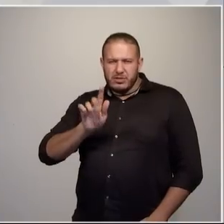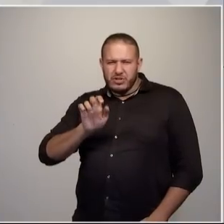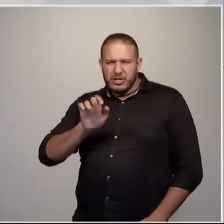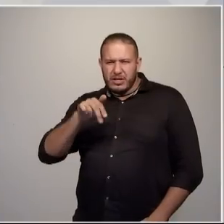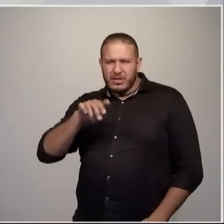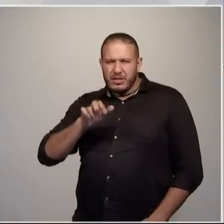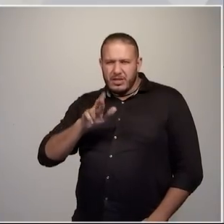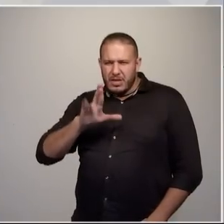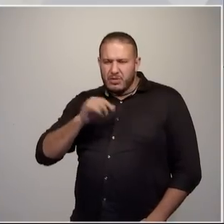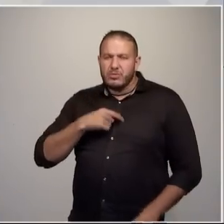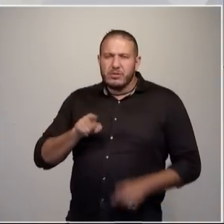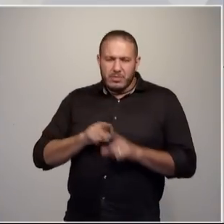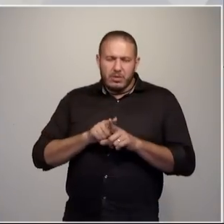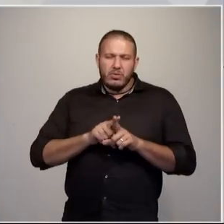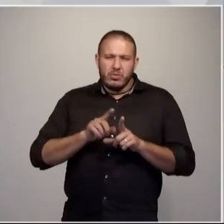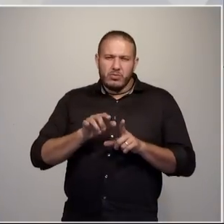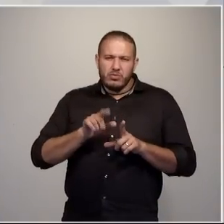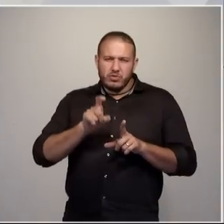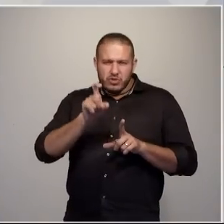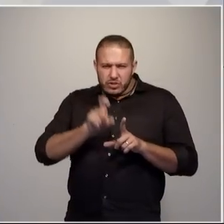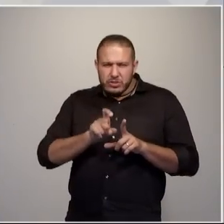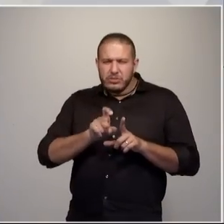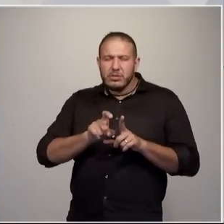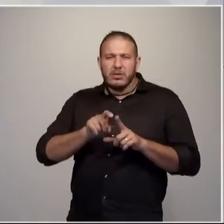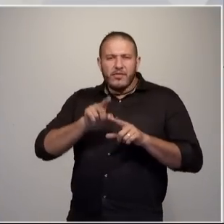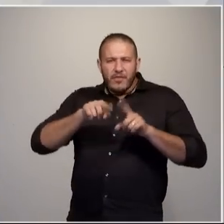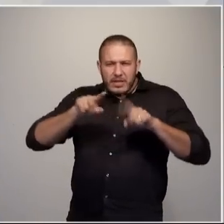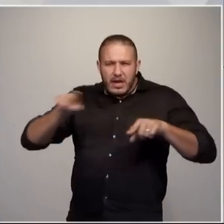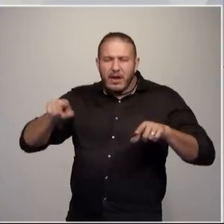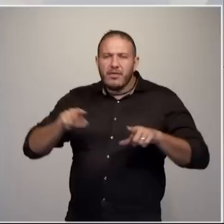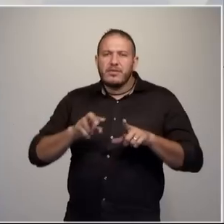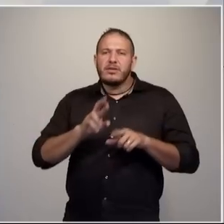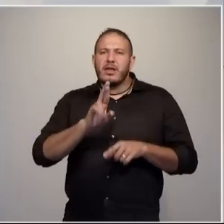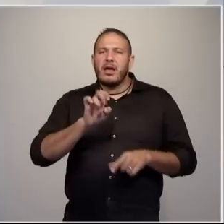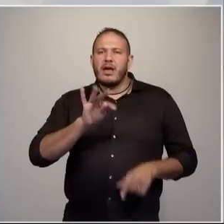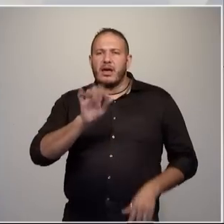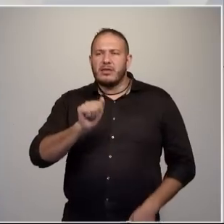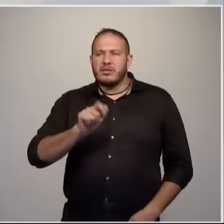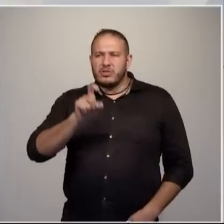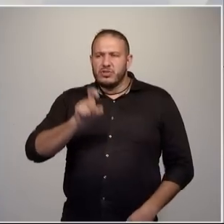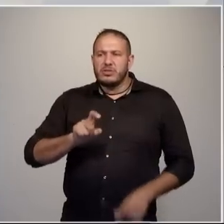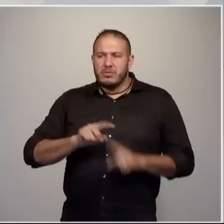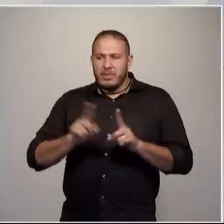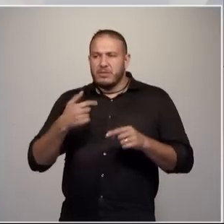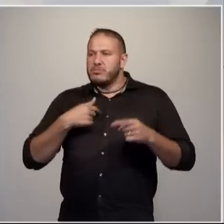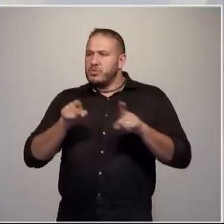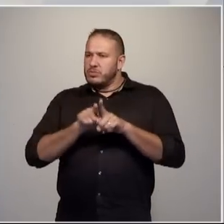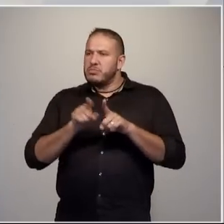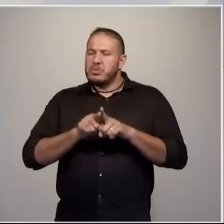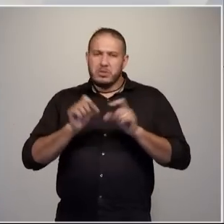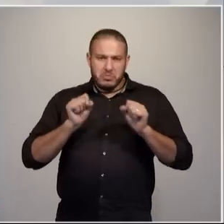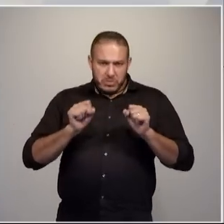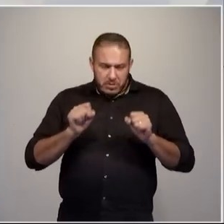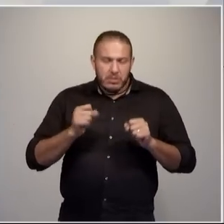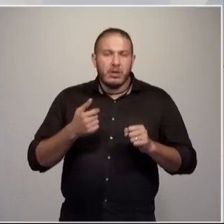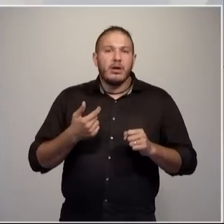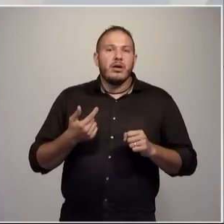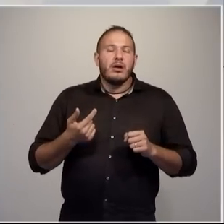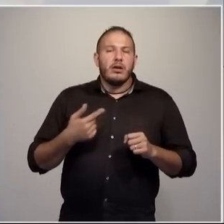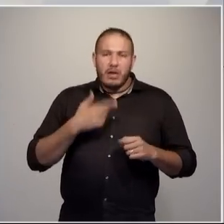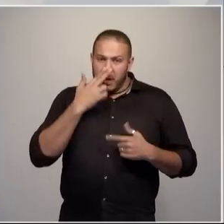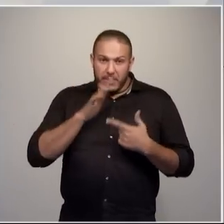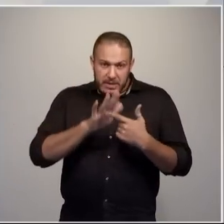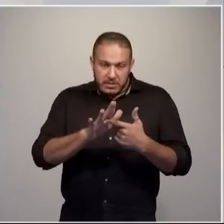o y variava entre a parábola x2 e a reta x. Mas eu também poderia ter... E aqui, claro, apareceu a função